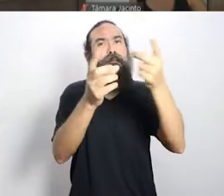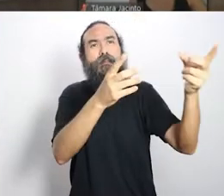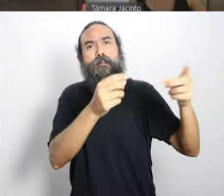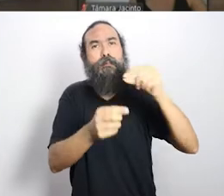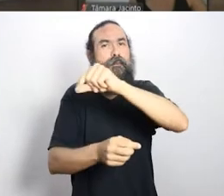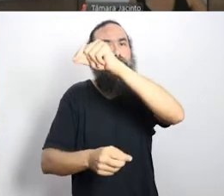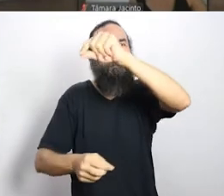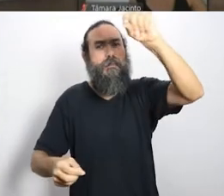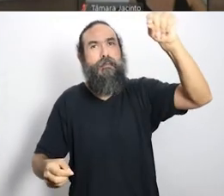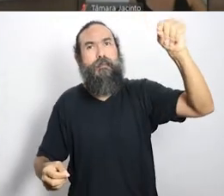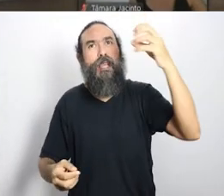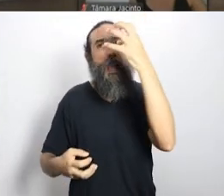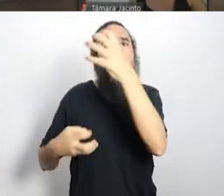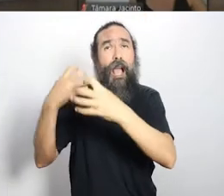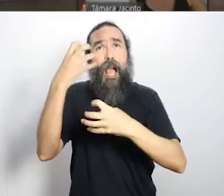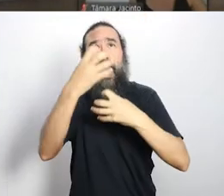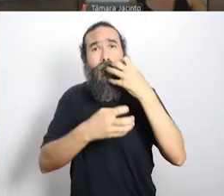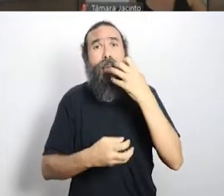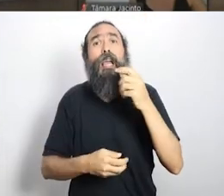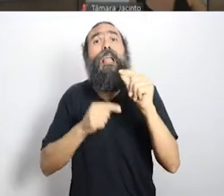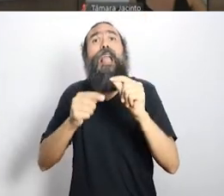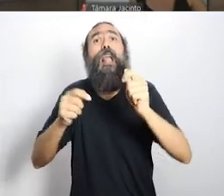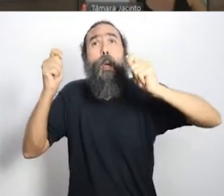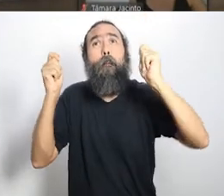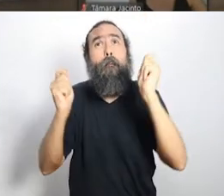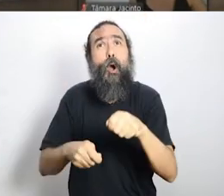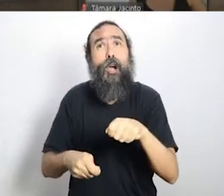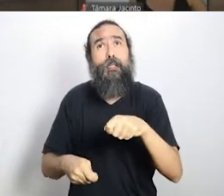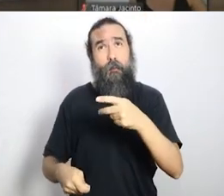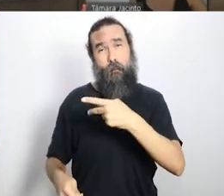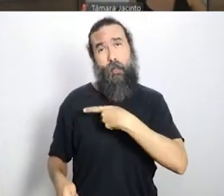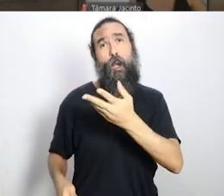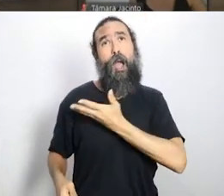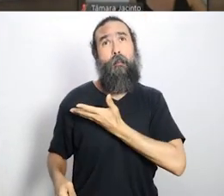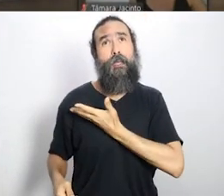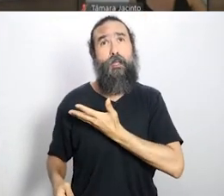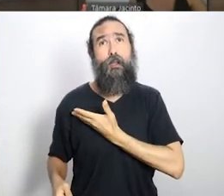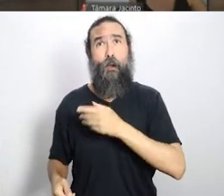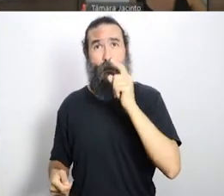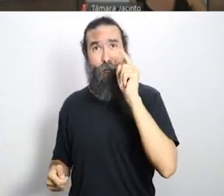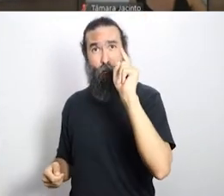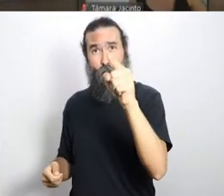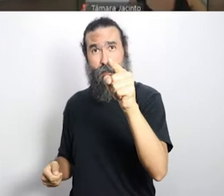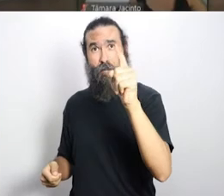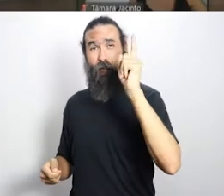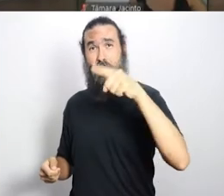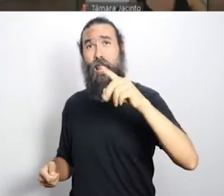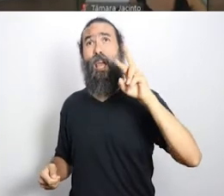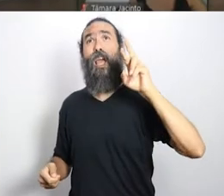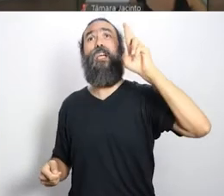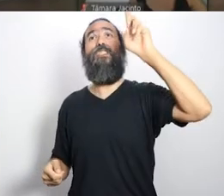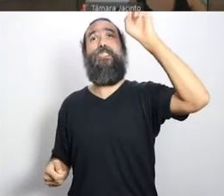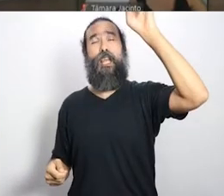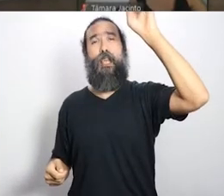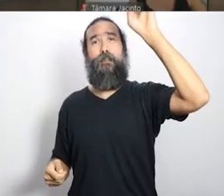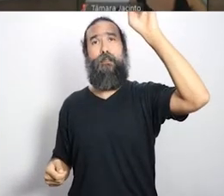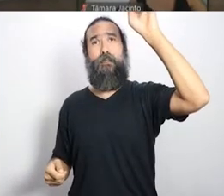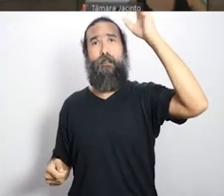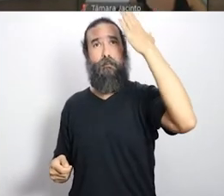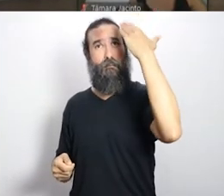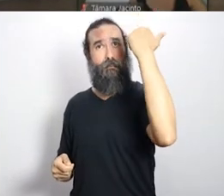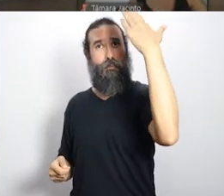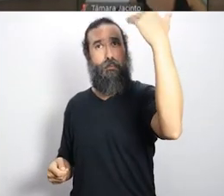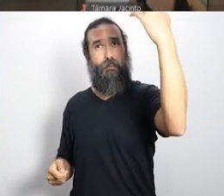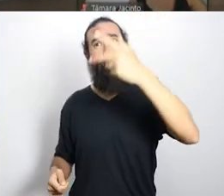tirana quem pode, quilarino meu. E você é chefe da escala, quilarino